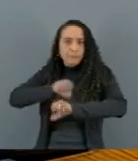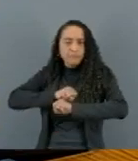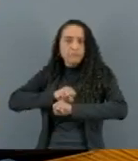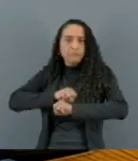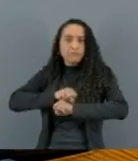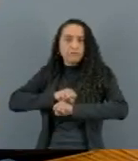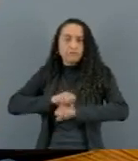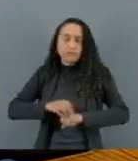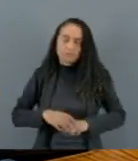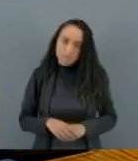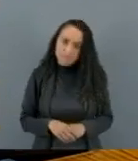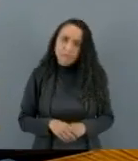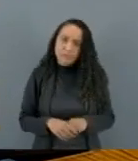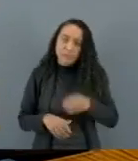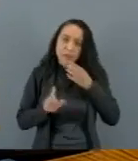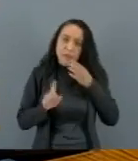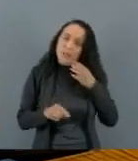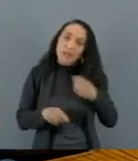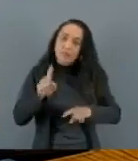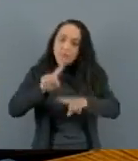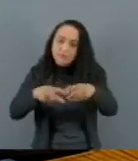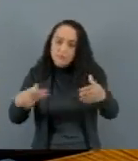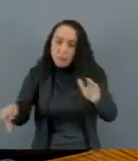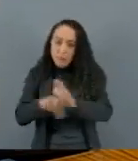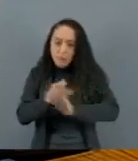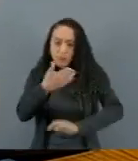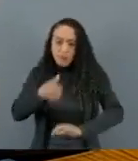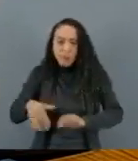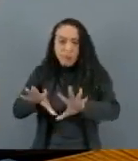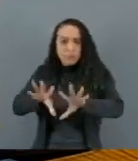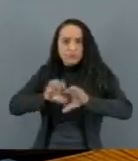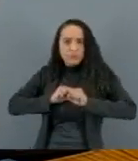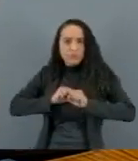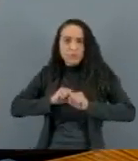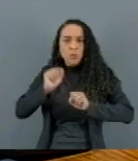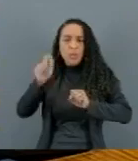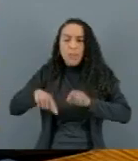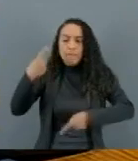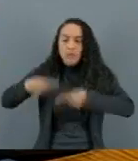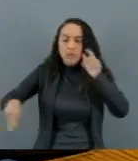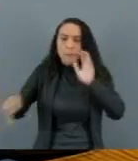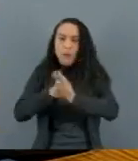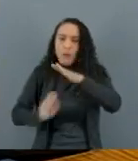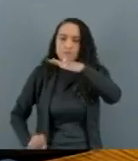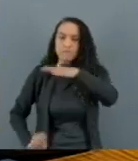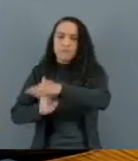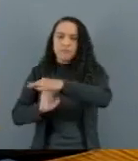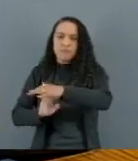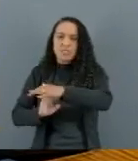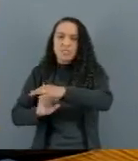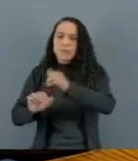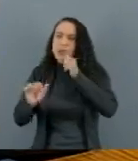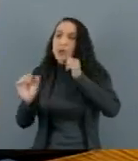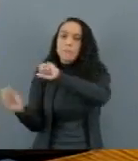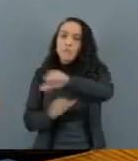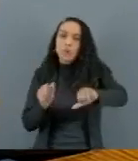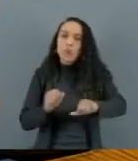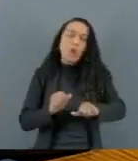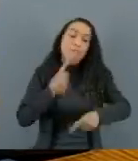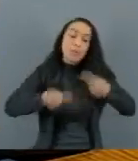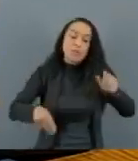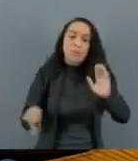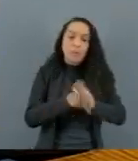Patrimonialismo. A apropriação, de fato, do que é política de Estado para ser política de um partido.